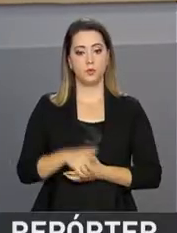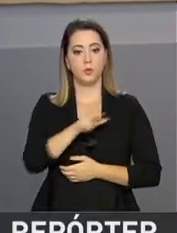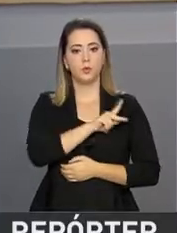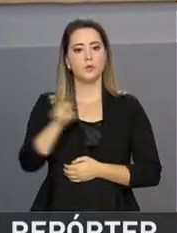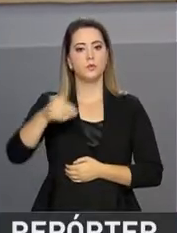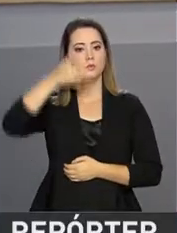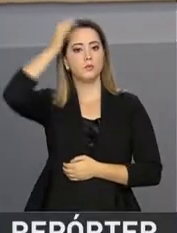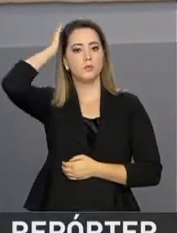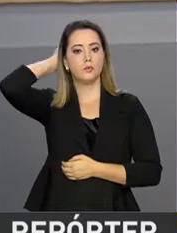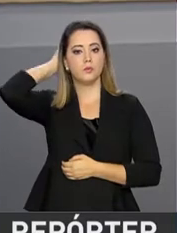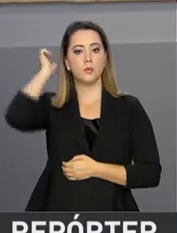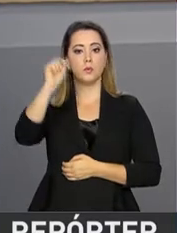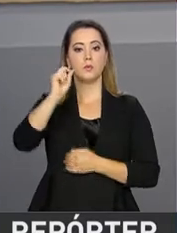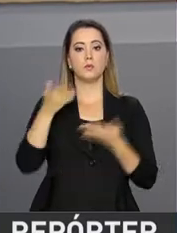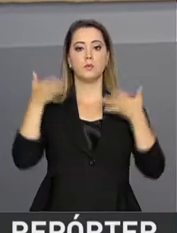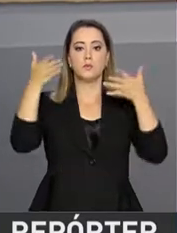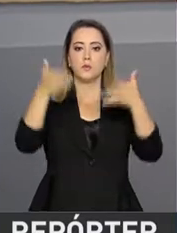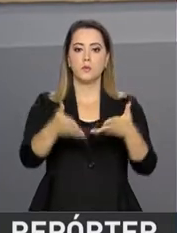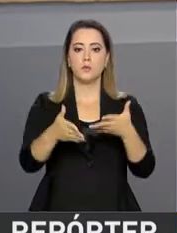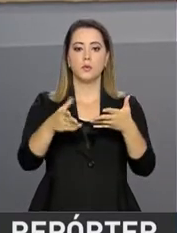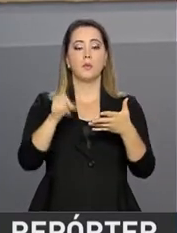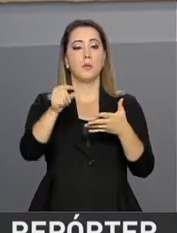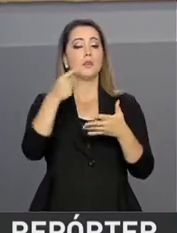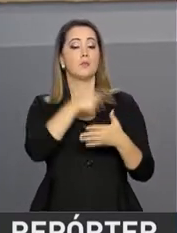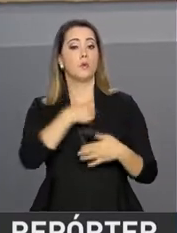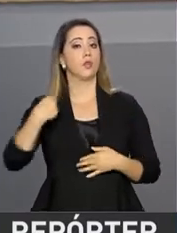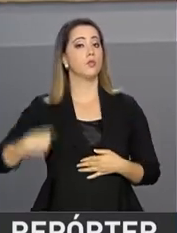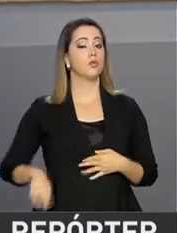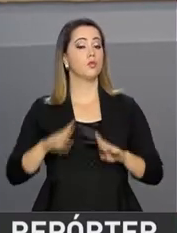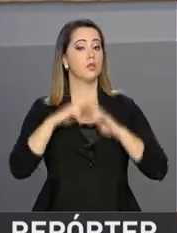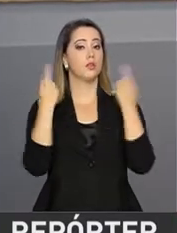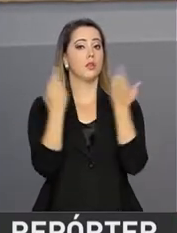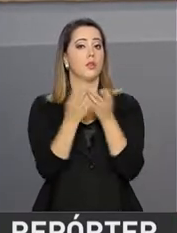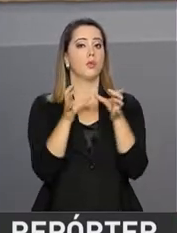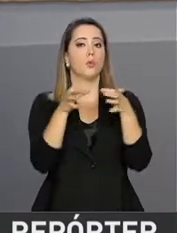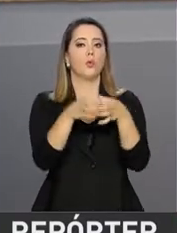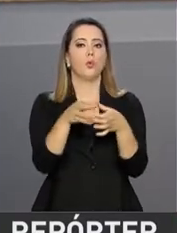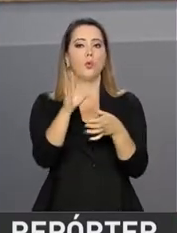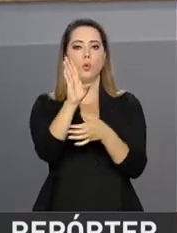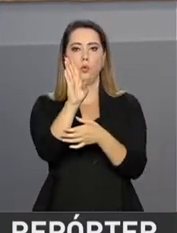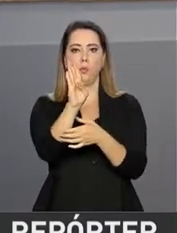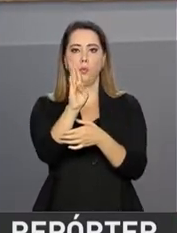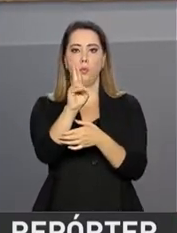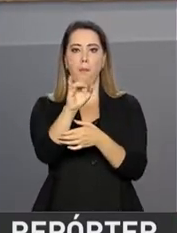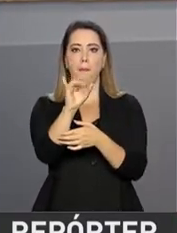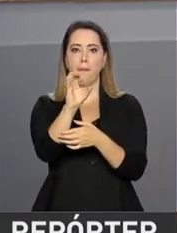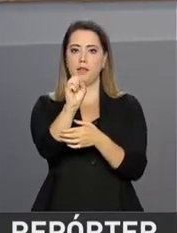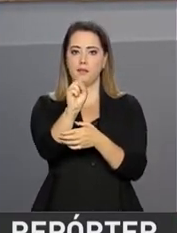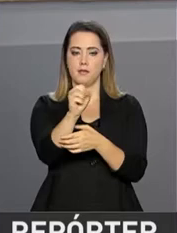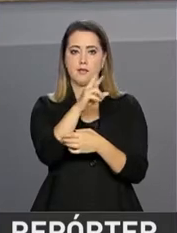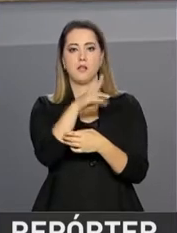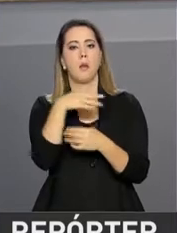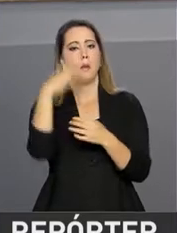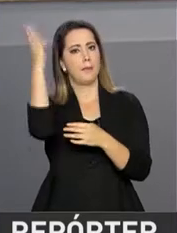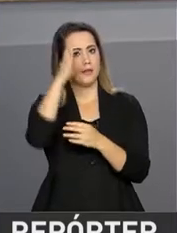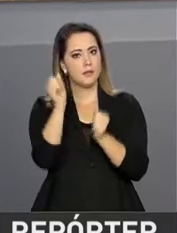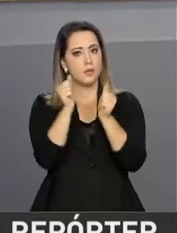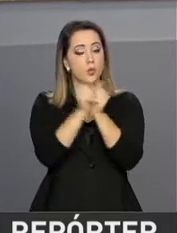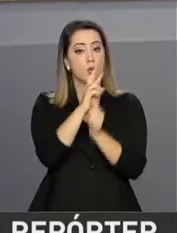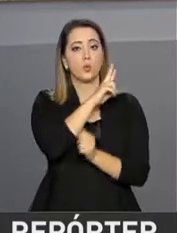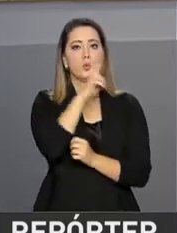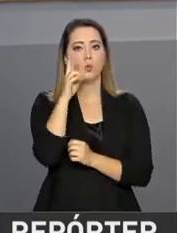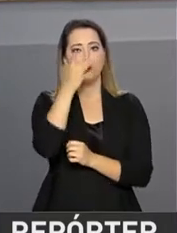presidente michel temer participou em tiananmen na china da reunião do brics grupo que reúne brasil rússia índia china